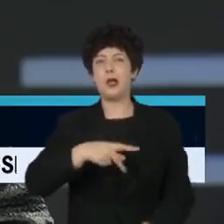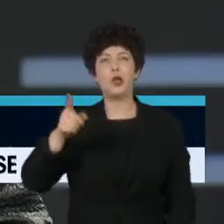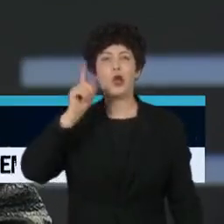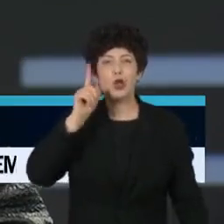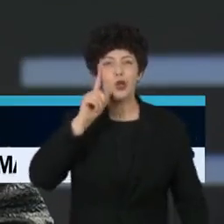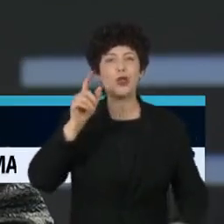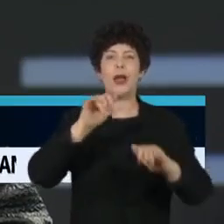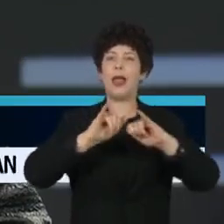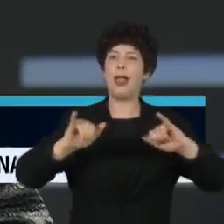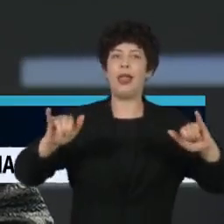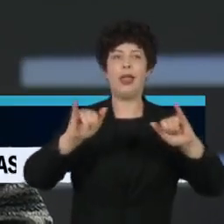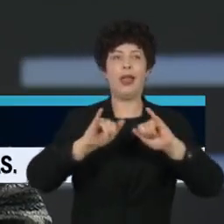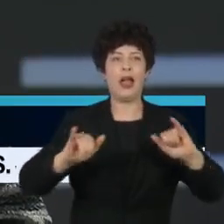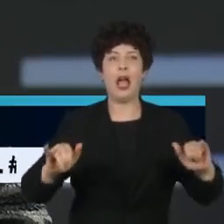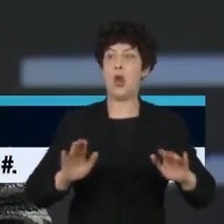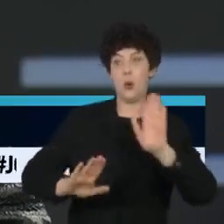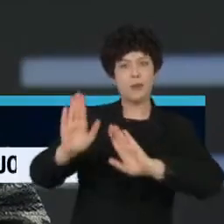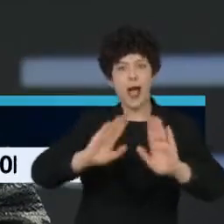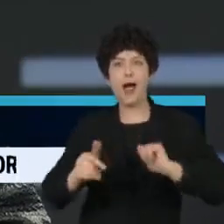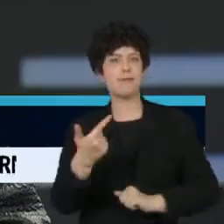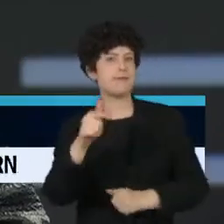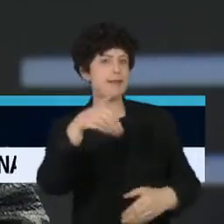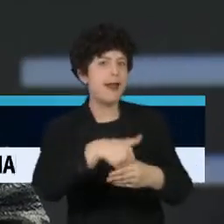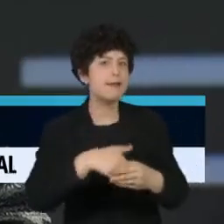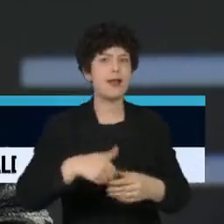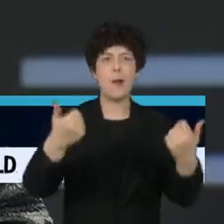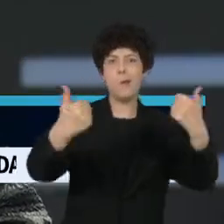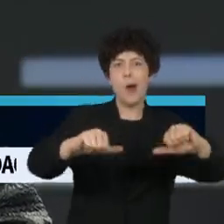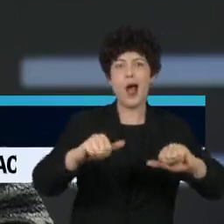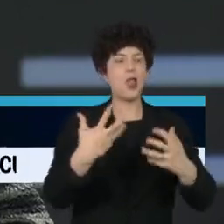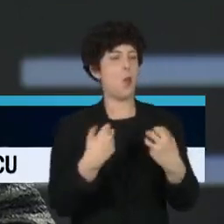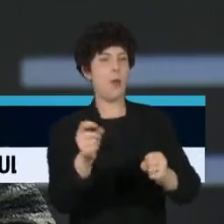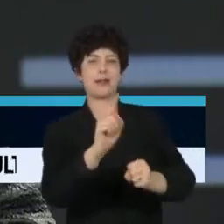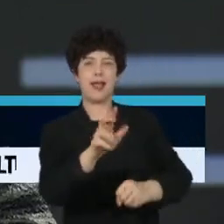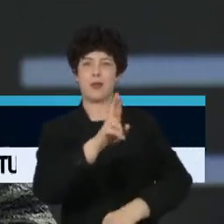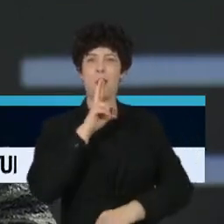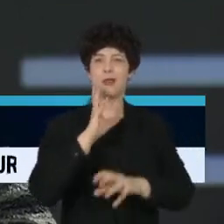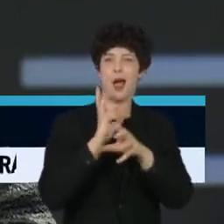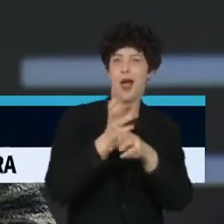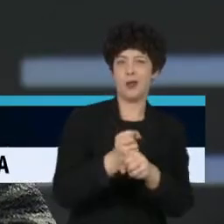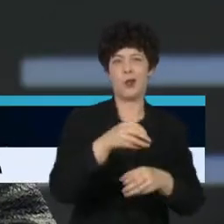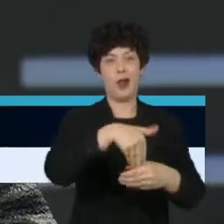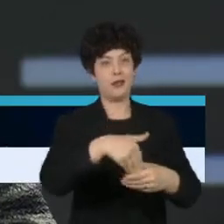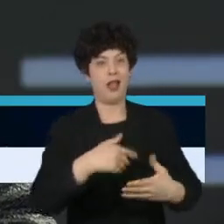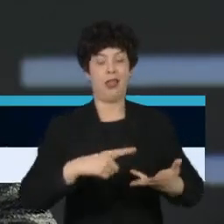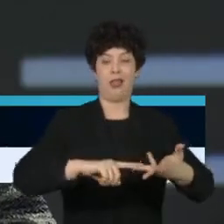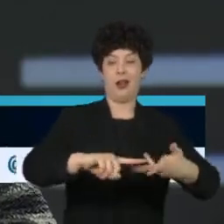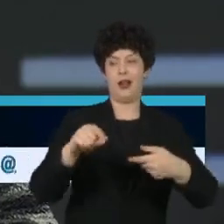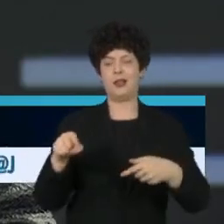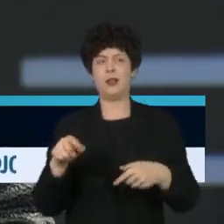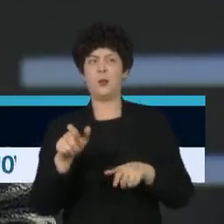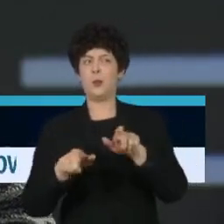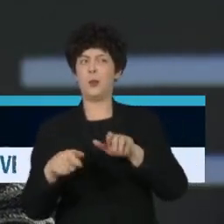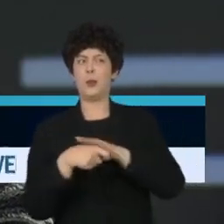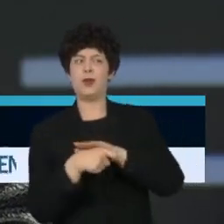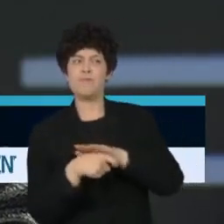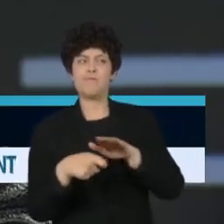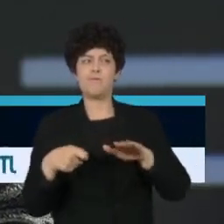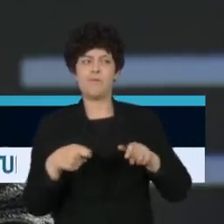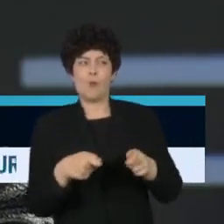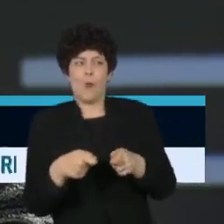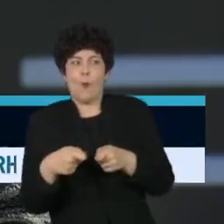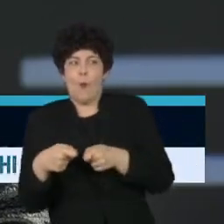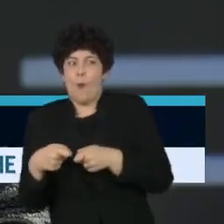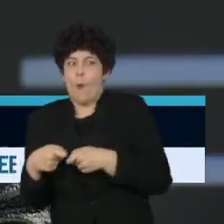dia dizendo que pode nova eleição que pode não aceitar o resultado da eleição isso coloca a dúvida sobre se